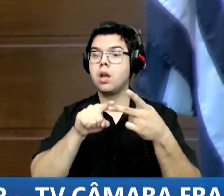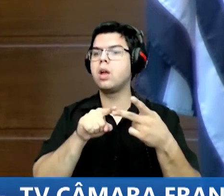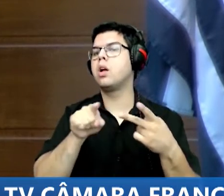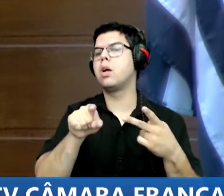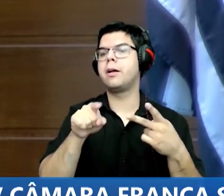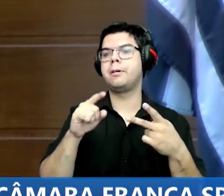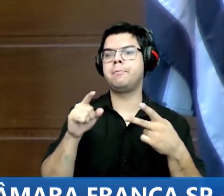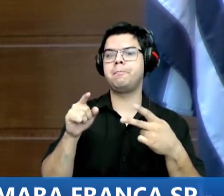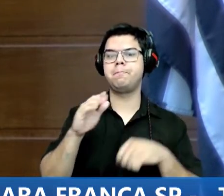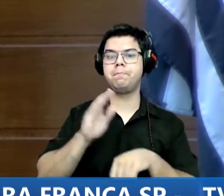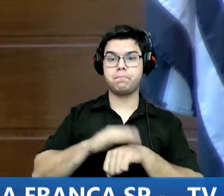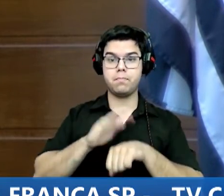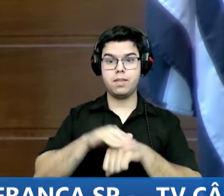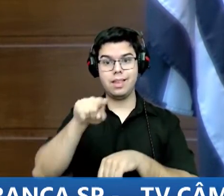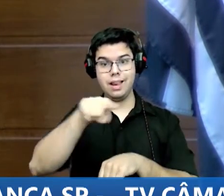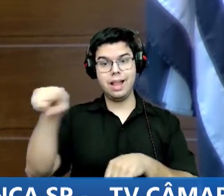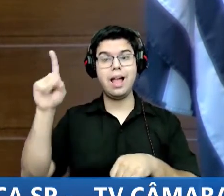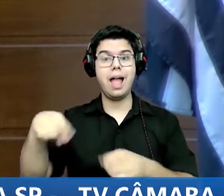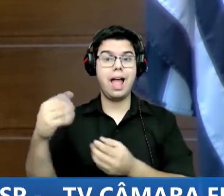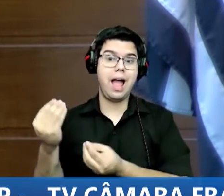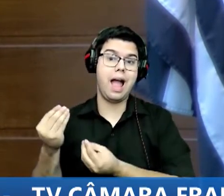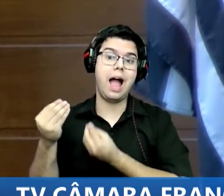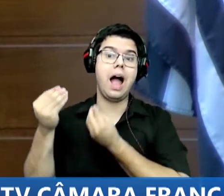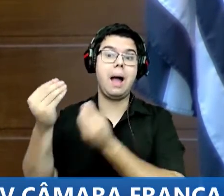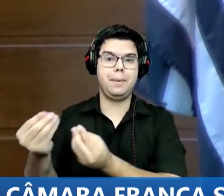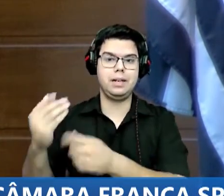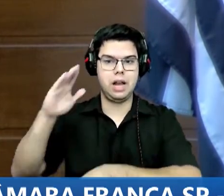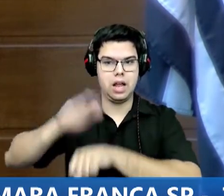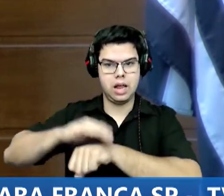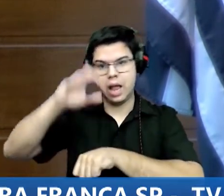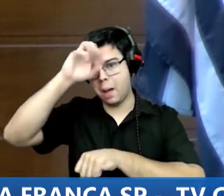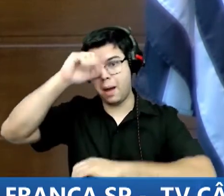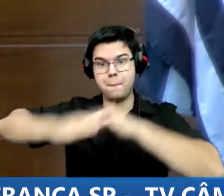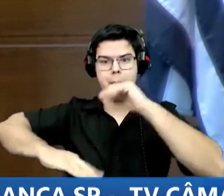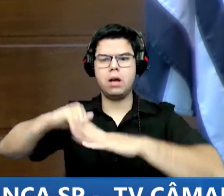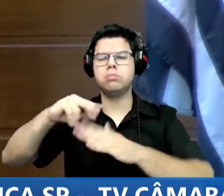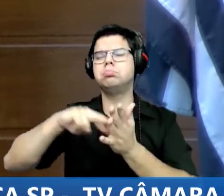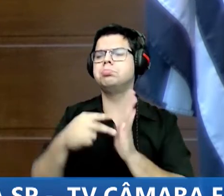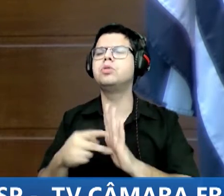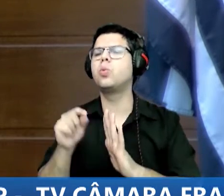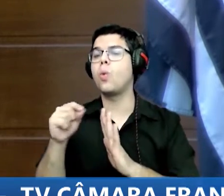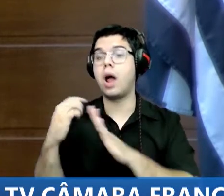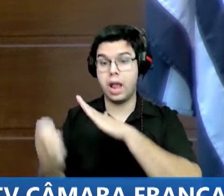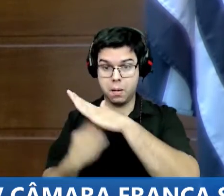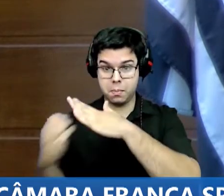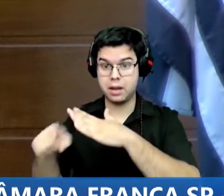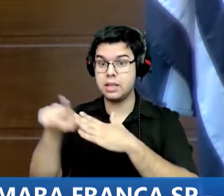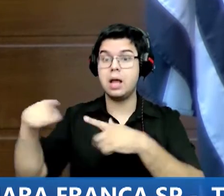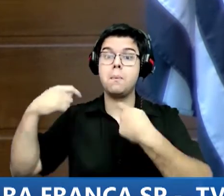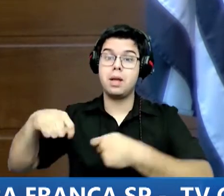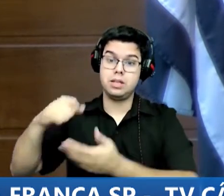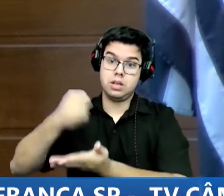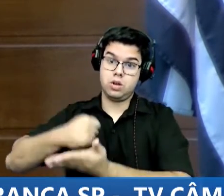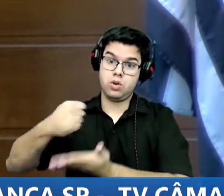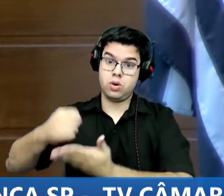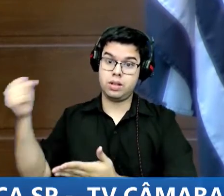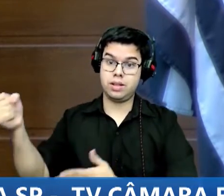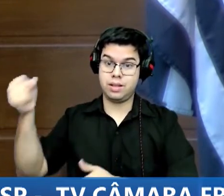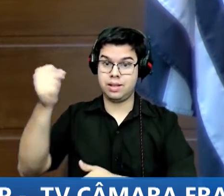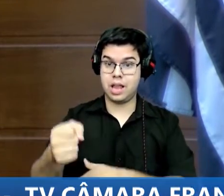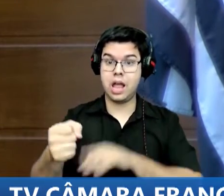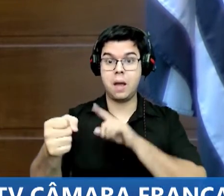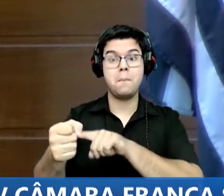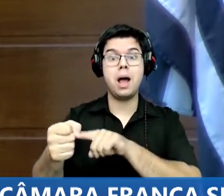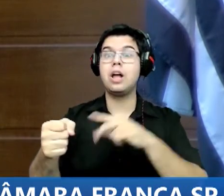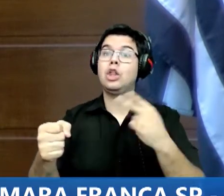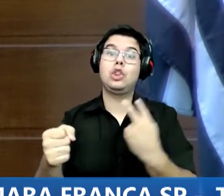como ente concedente da aprendizagem prática. O que isso significa? Muitas empresas precisam contratar aprendizes, mas não podem tê-los nos